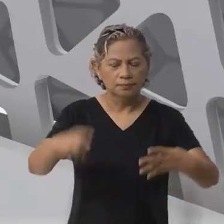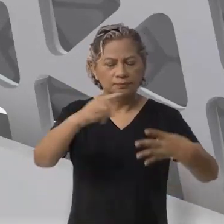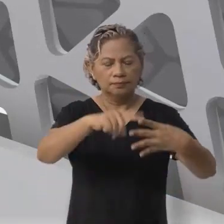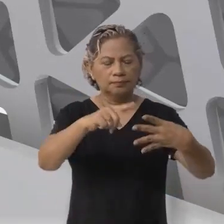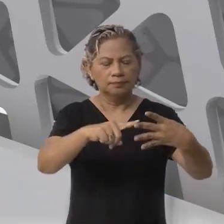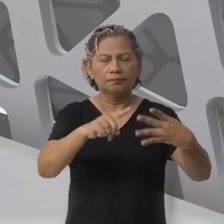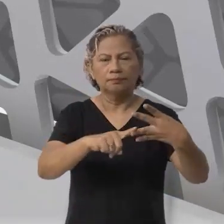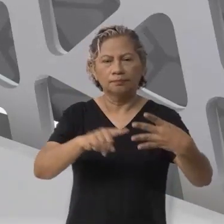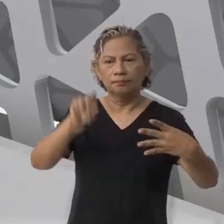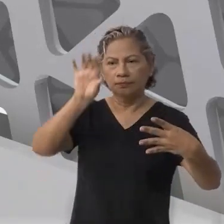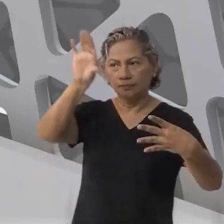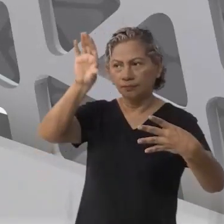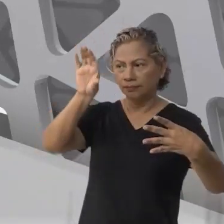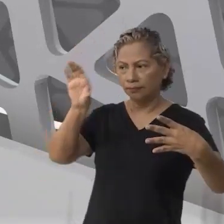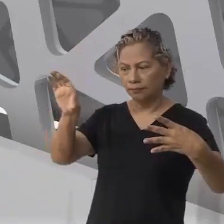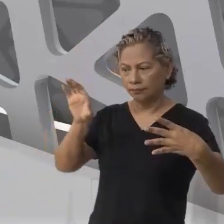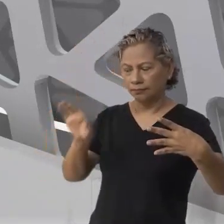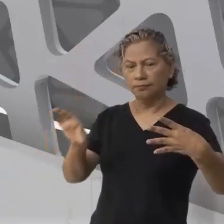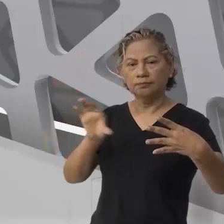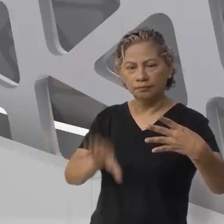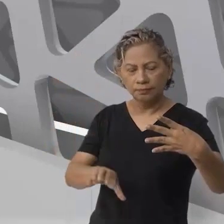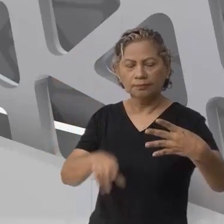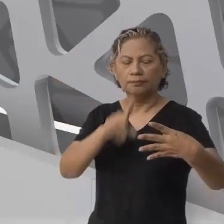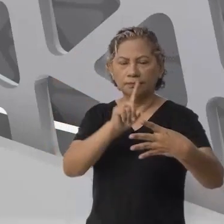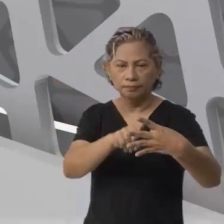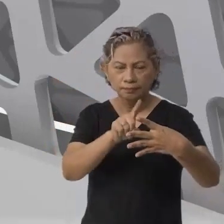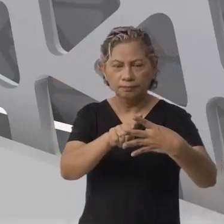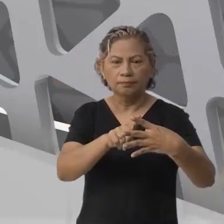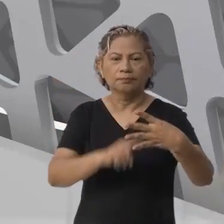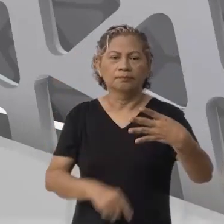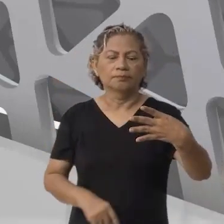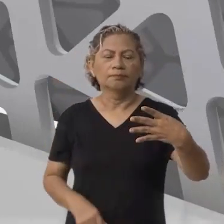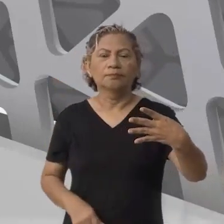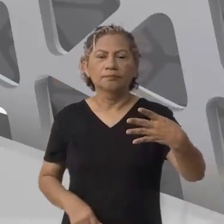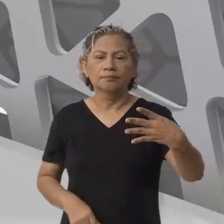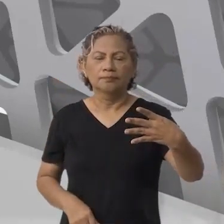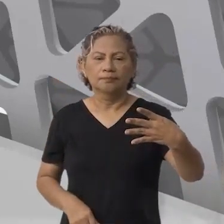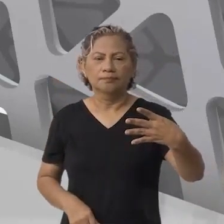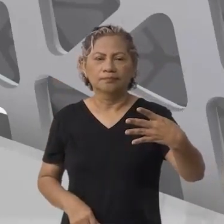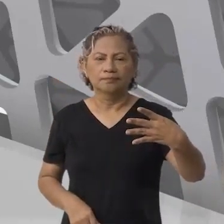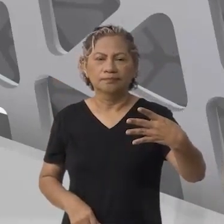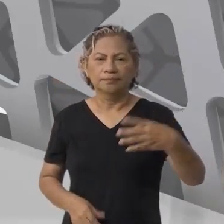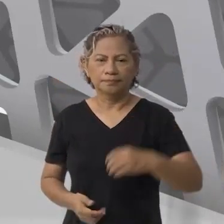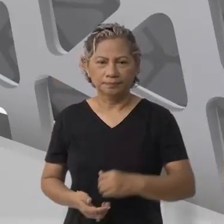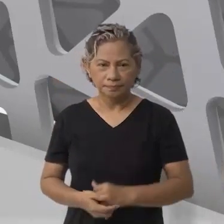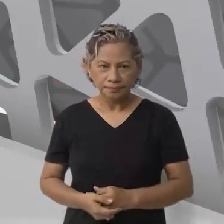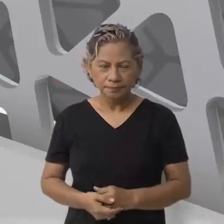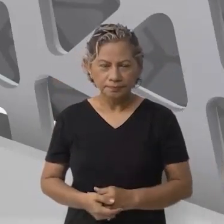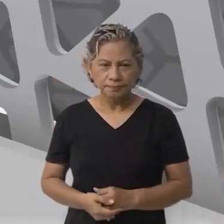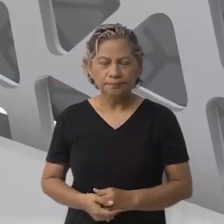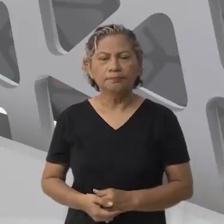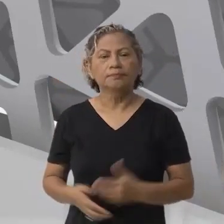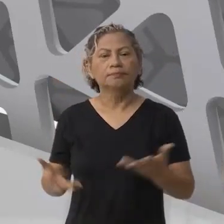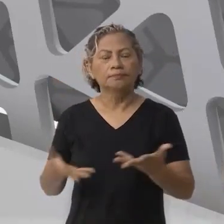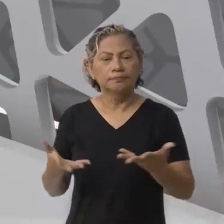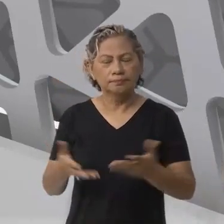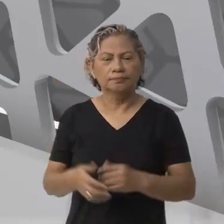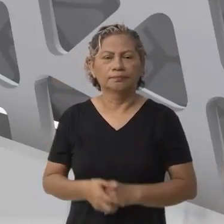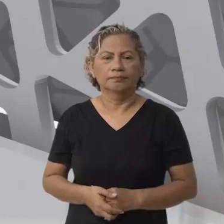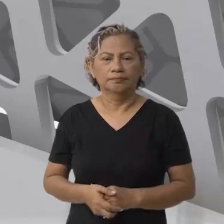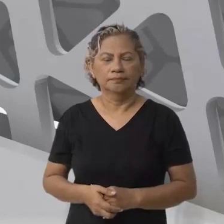ser dividido em 4 grandes regiões: a Amazônia, o Nordeste, a Concentrada e